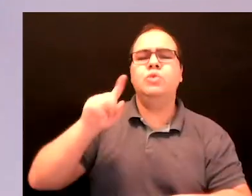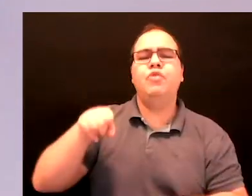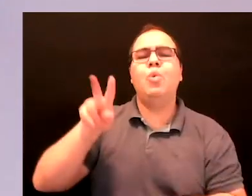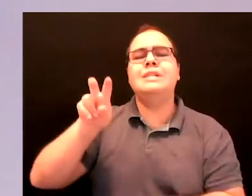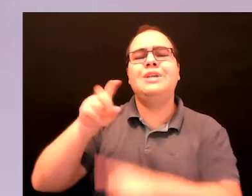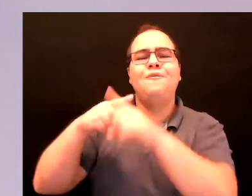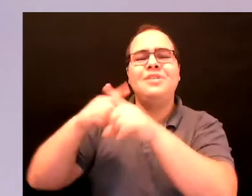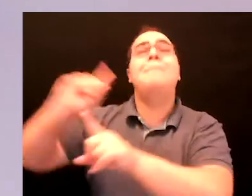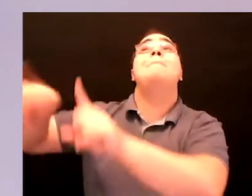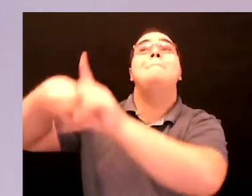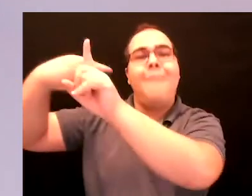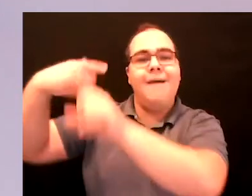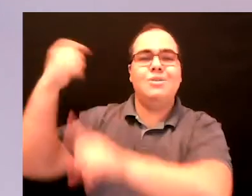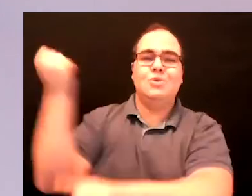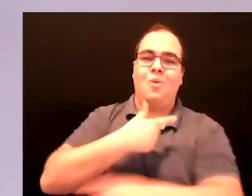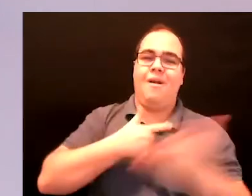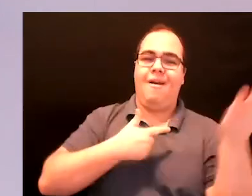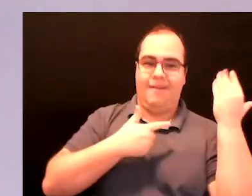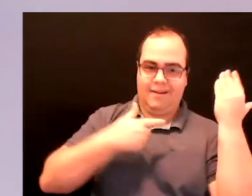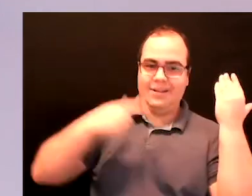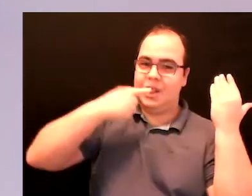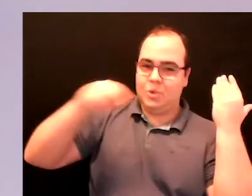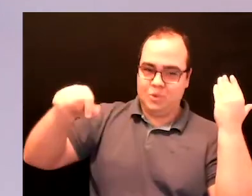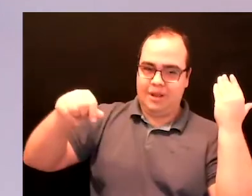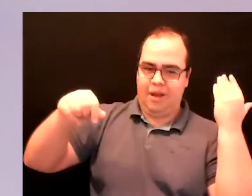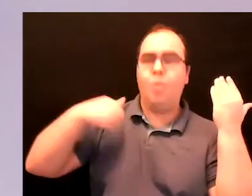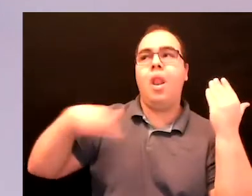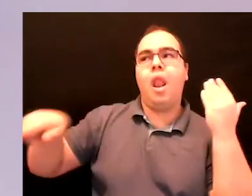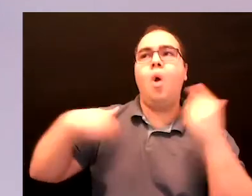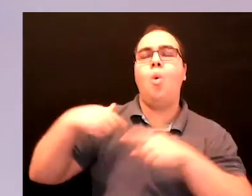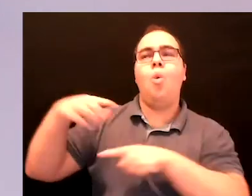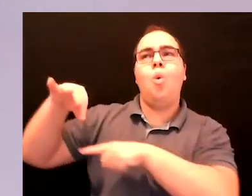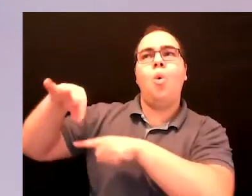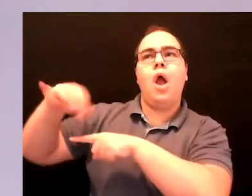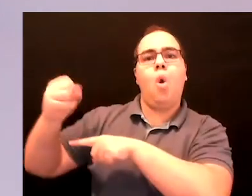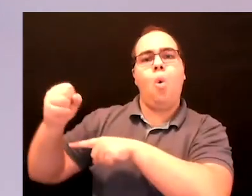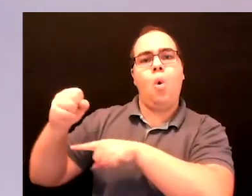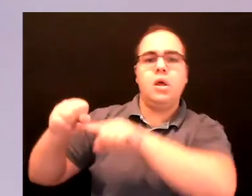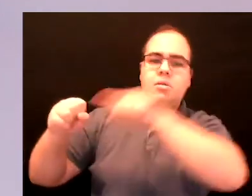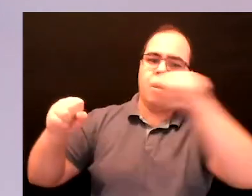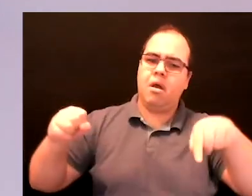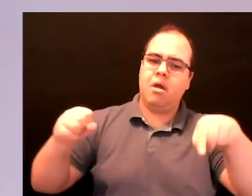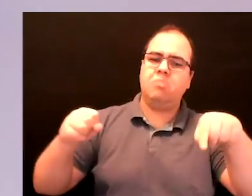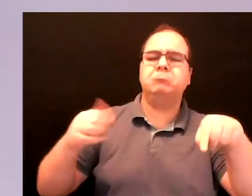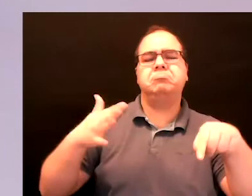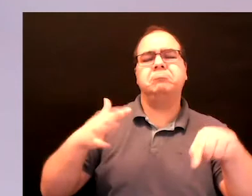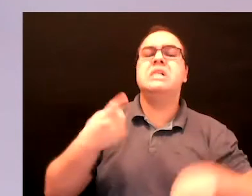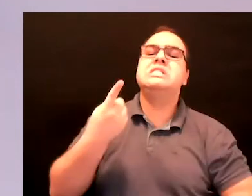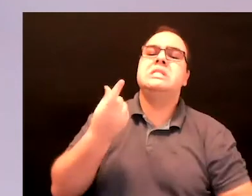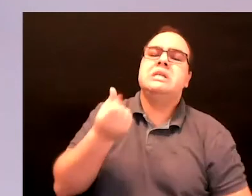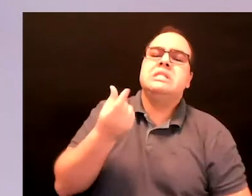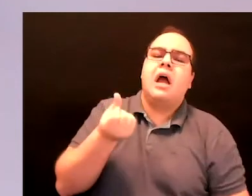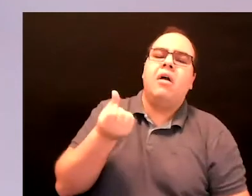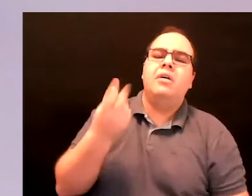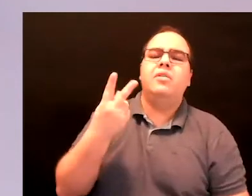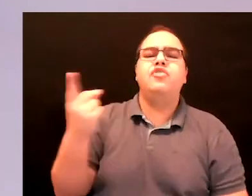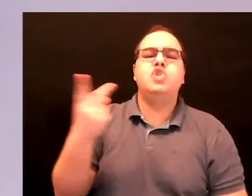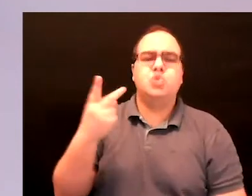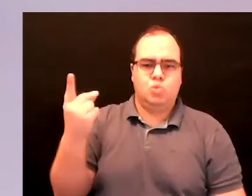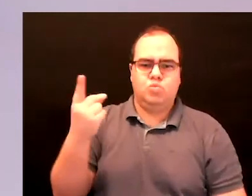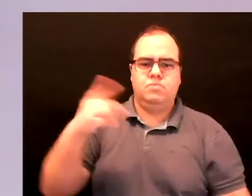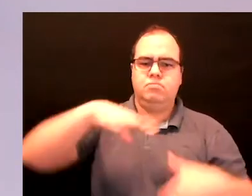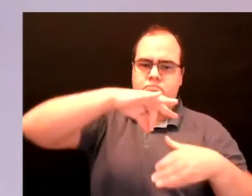3 vezes aquilo que eu botei de corante ali. Eu coloquei 8 ali, vou colocar 16, 20 gotas aqui, tá?